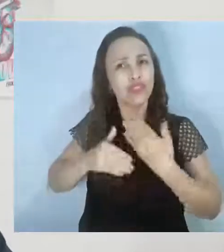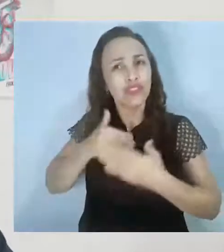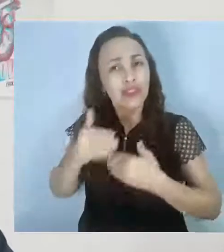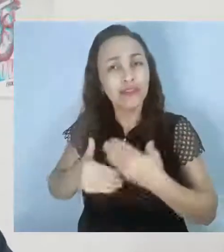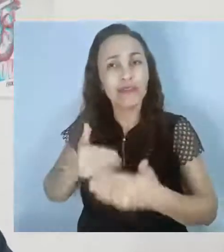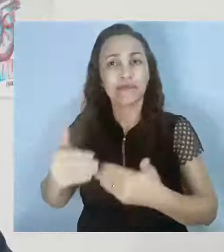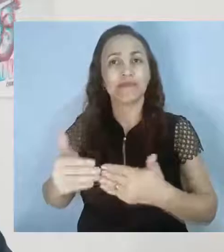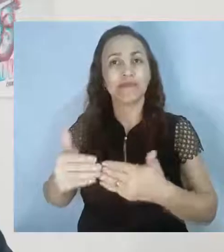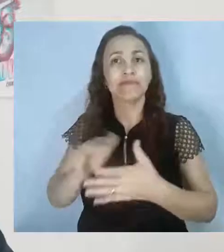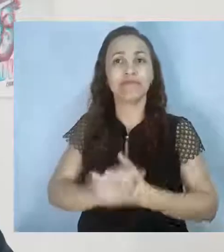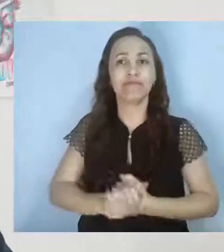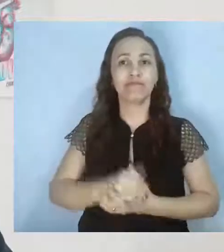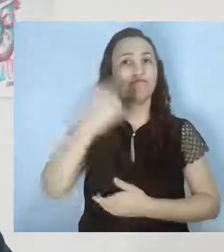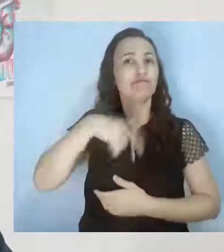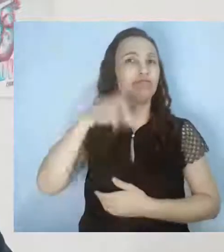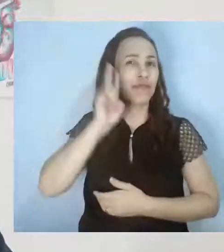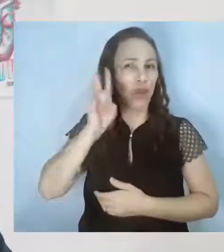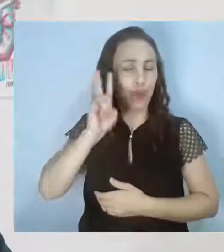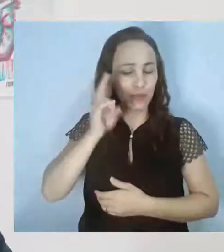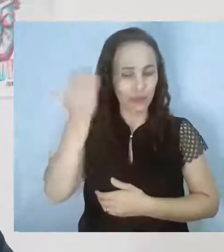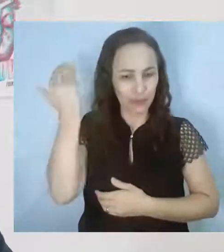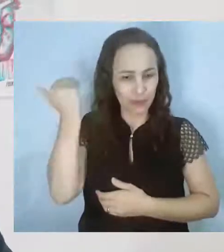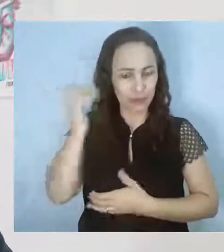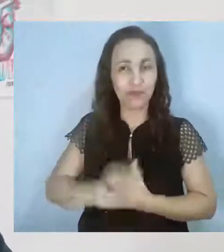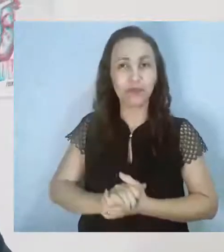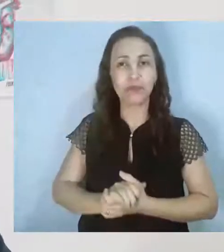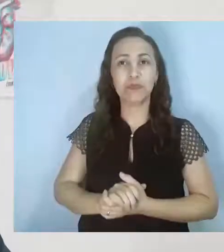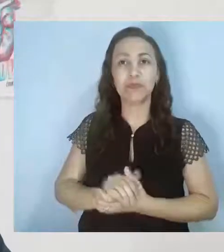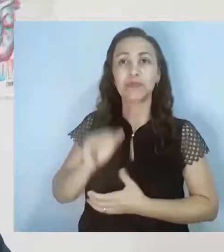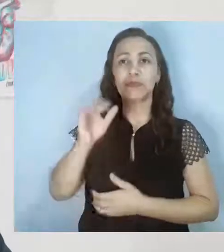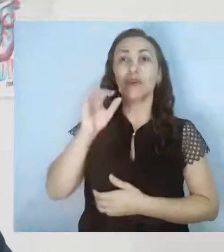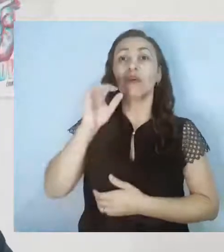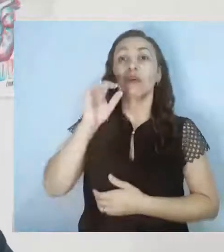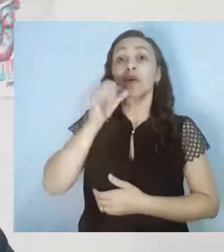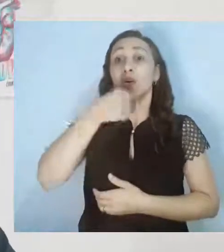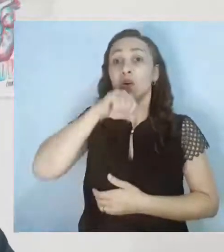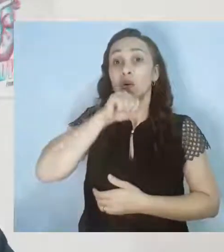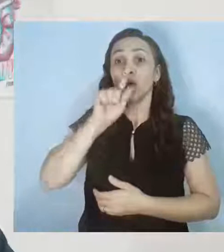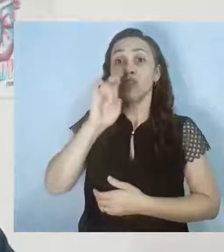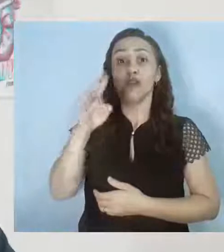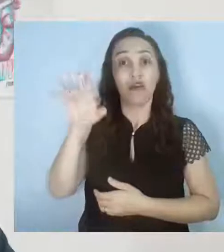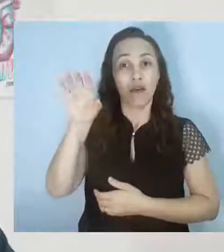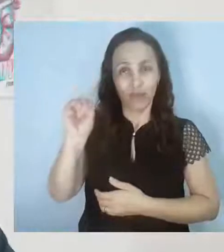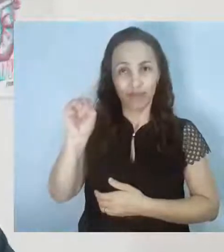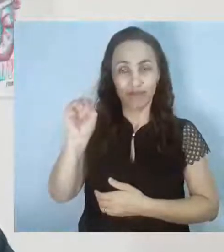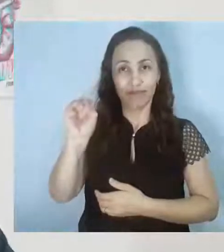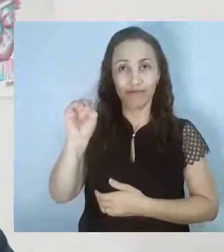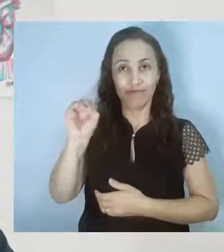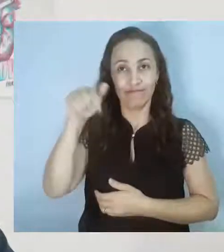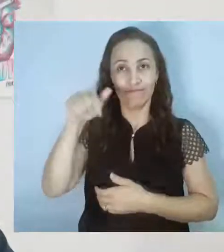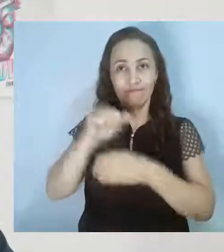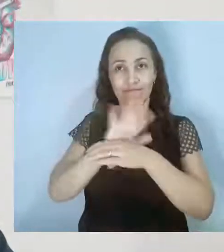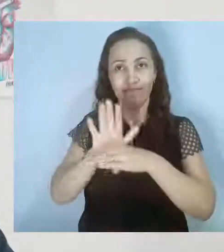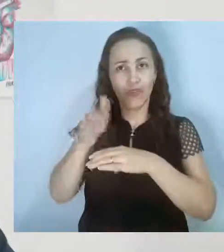cotidiano. Eu lembro que nosso querido Dom Geraldo Magela de Castro, nosso arcebispo de Montes Claros,